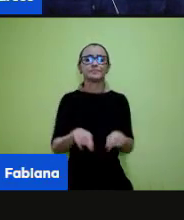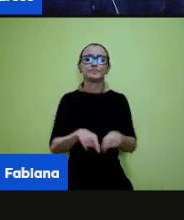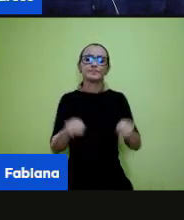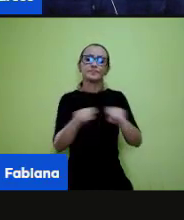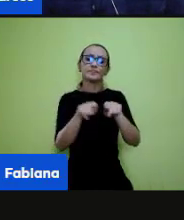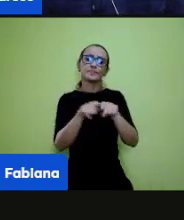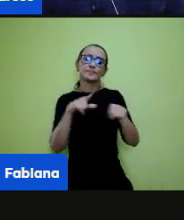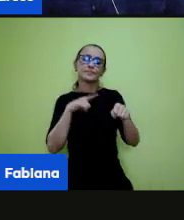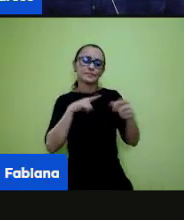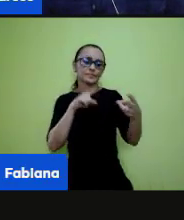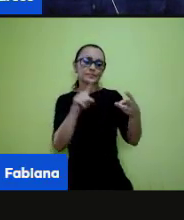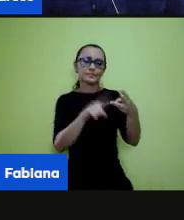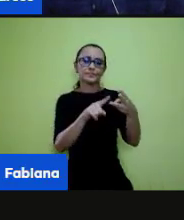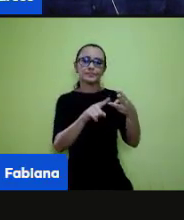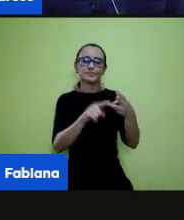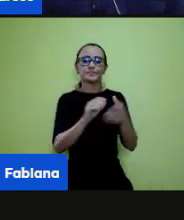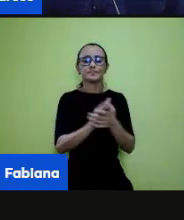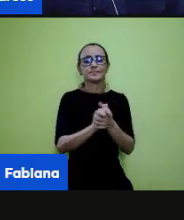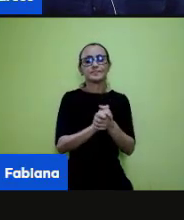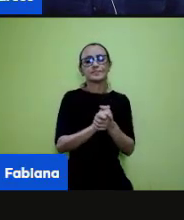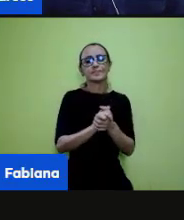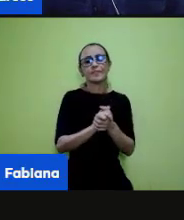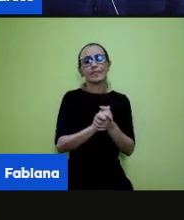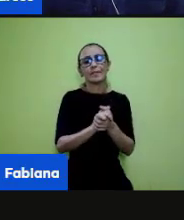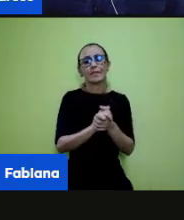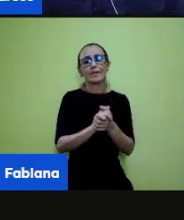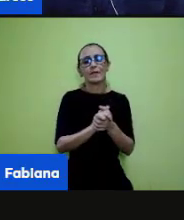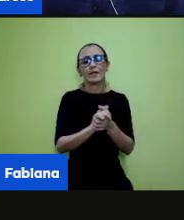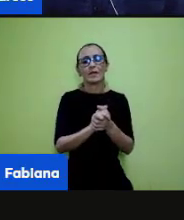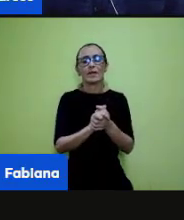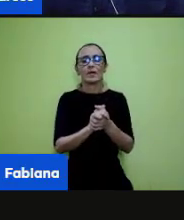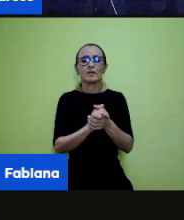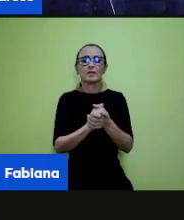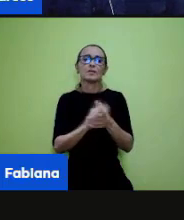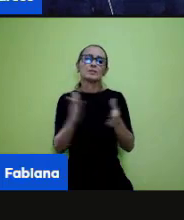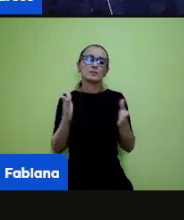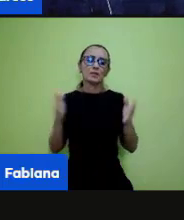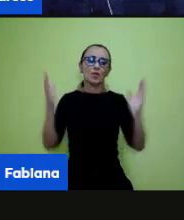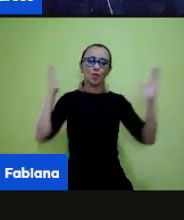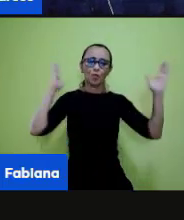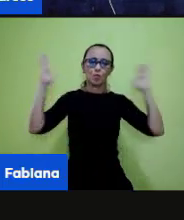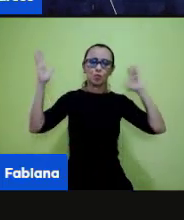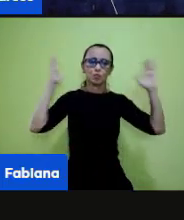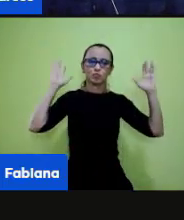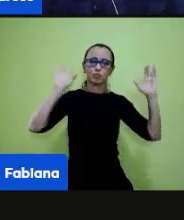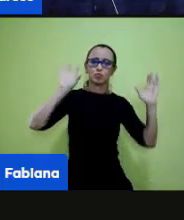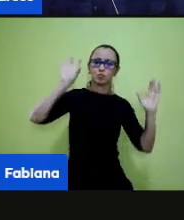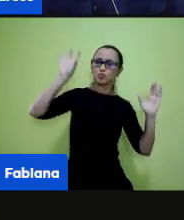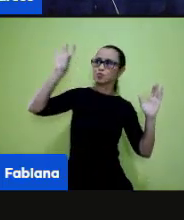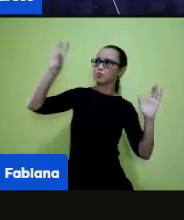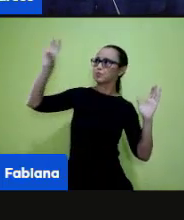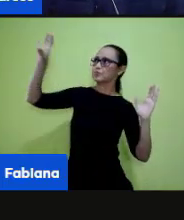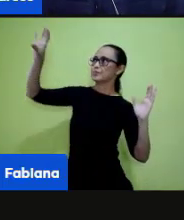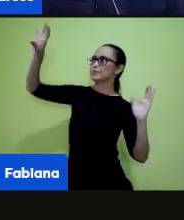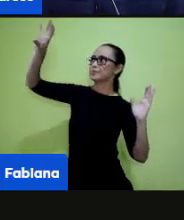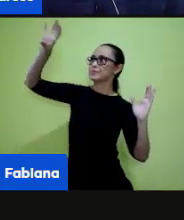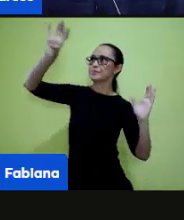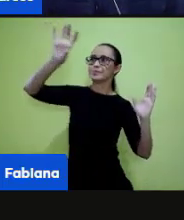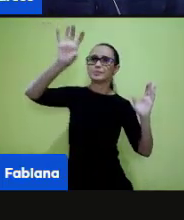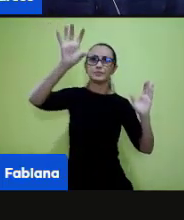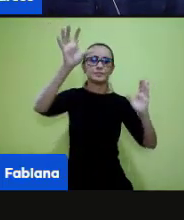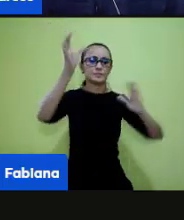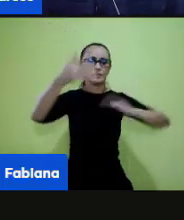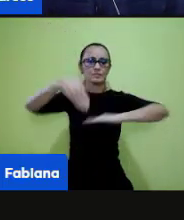do controle é o fumacê, que é a bomba motorizada sobre o veículo. E o fumacê é